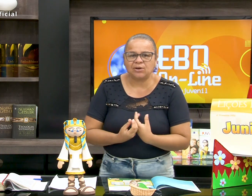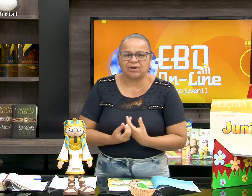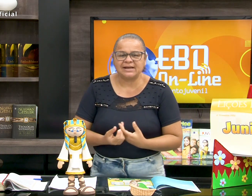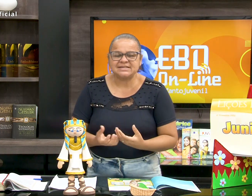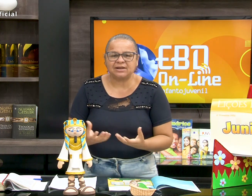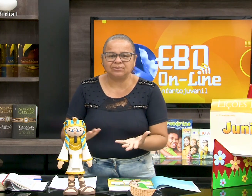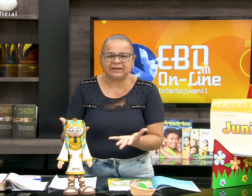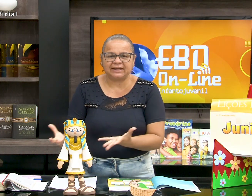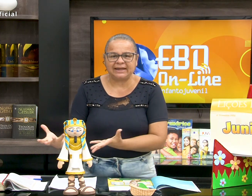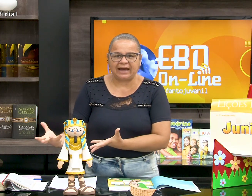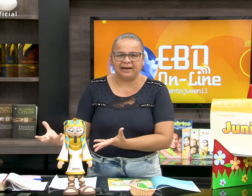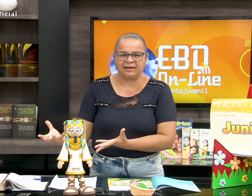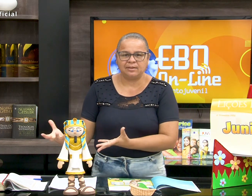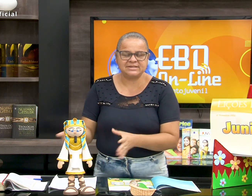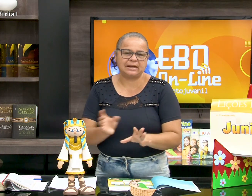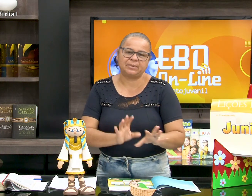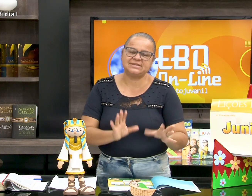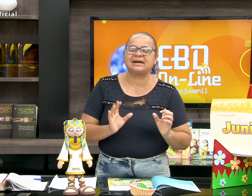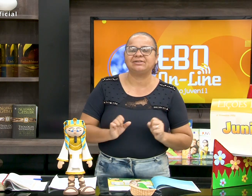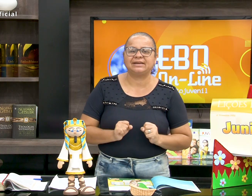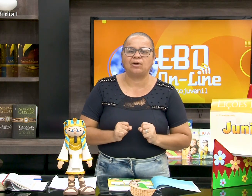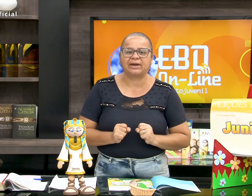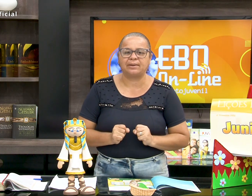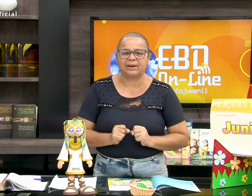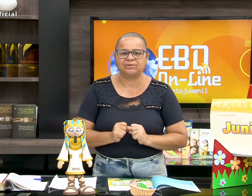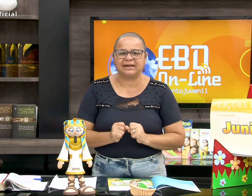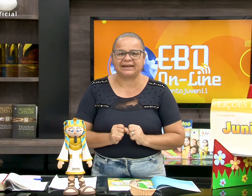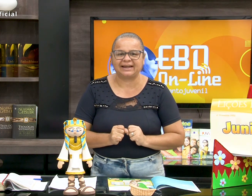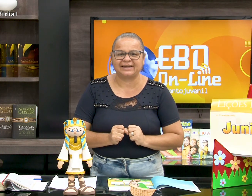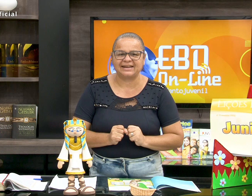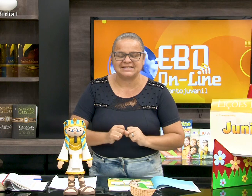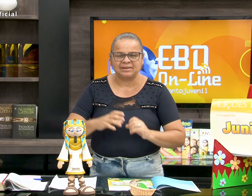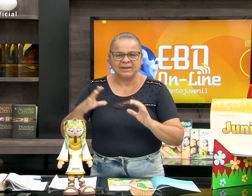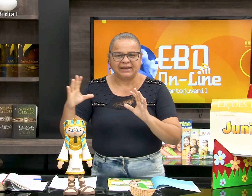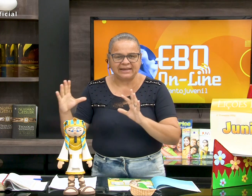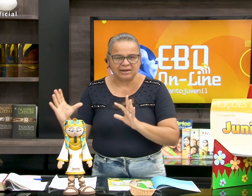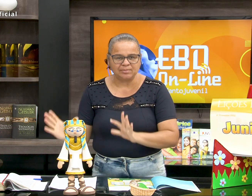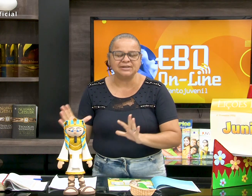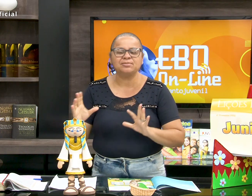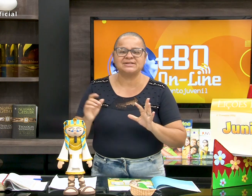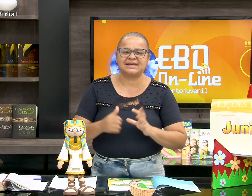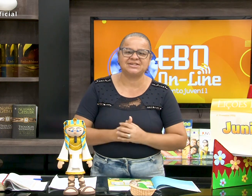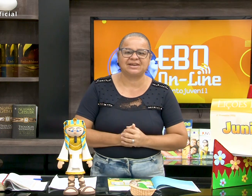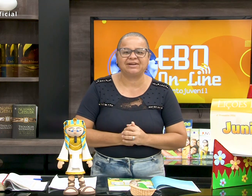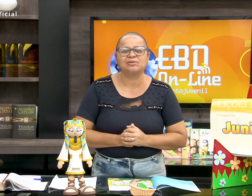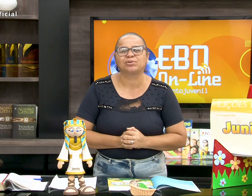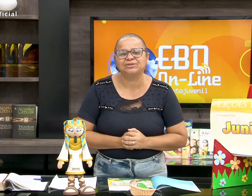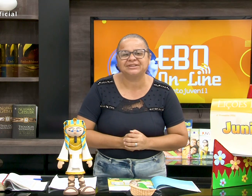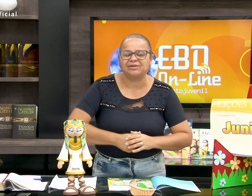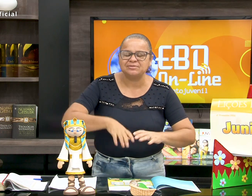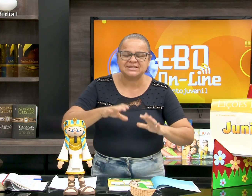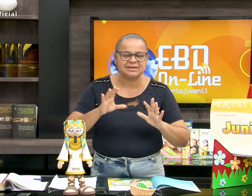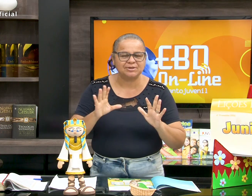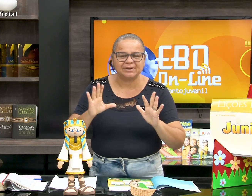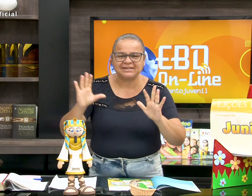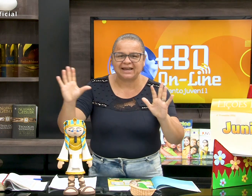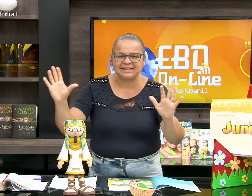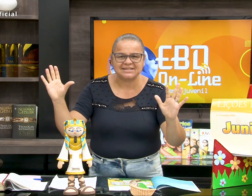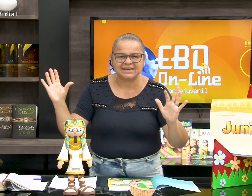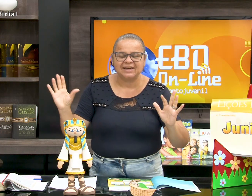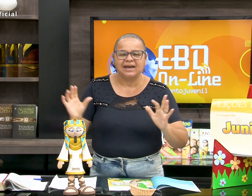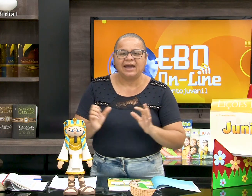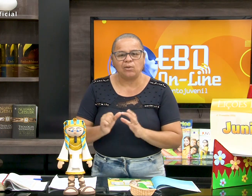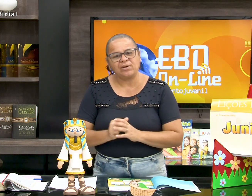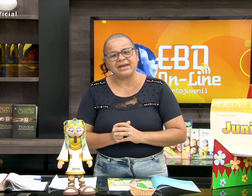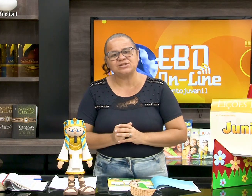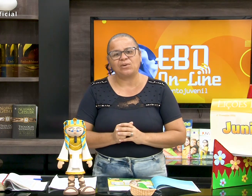caiu no seu coração de criar. Mas ela precisava de alguém para cuidar daquela criança. E a irmã de Moisés estava ali em prontidão. E simplesmente ela